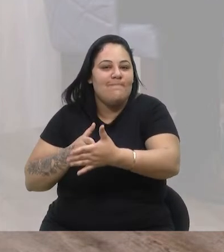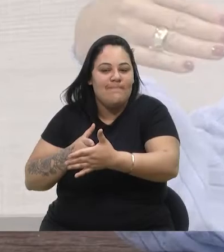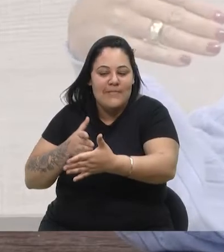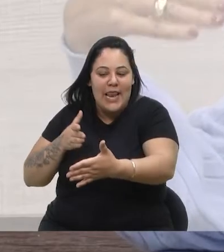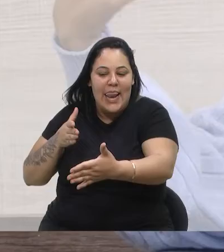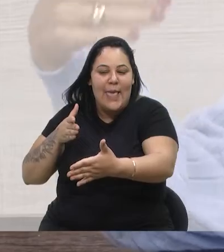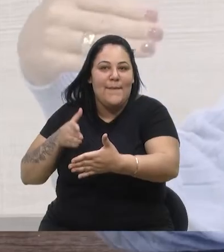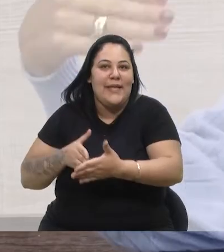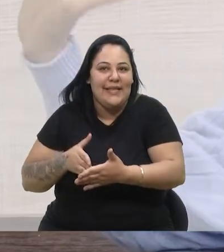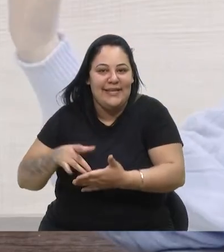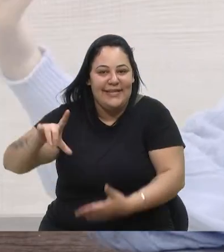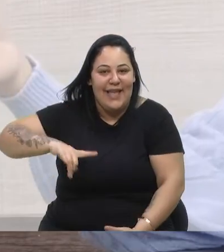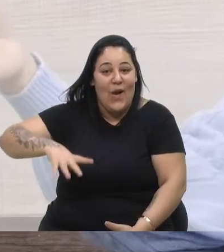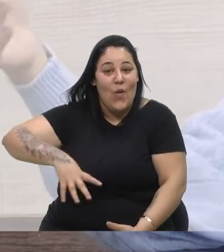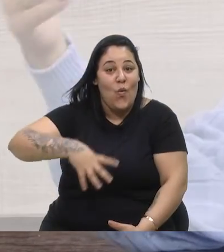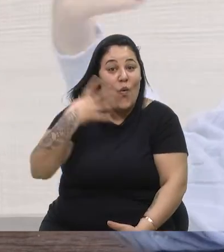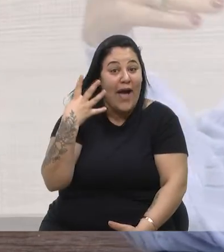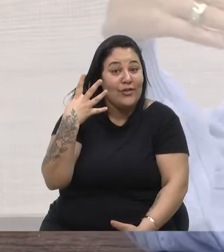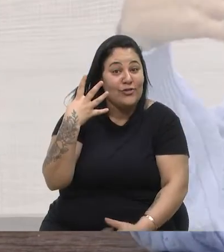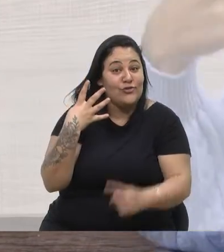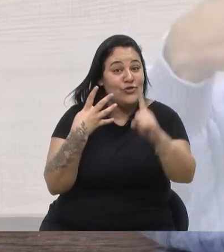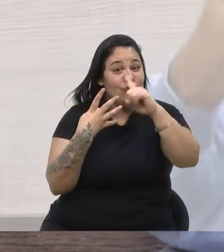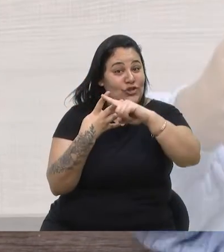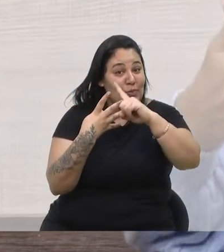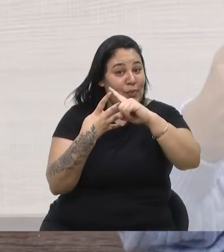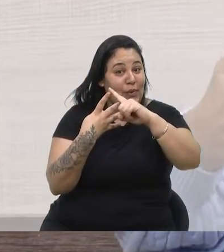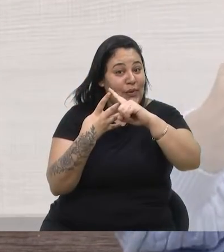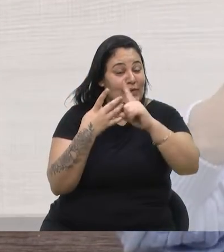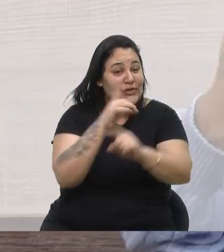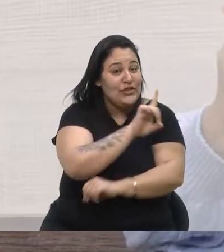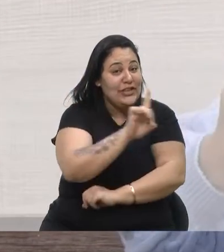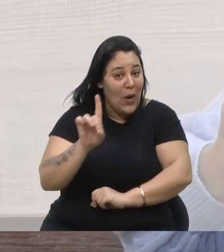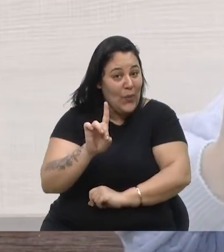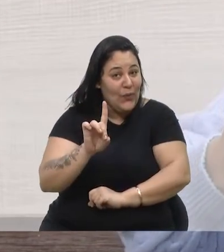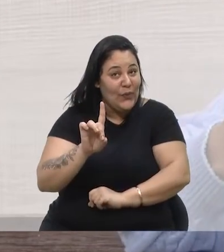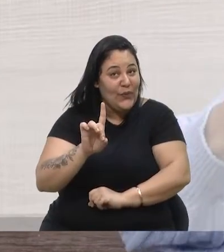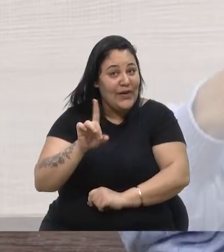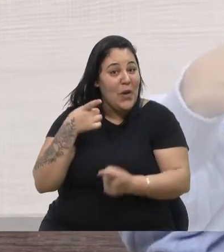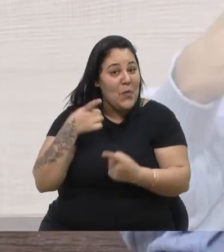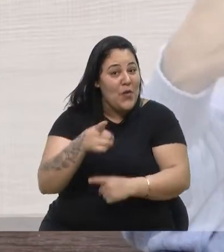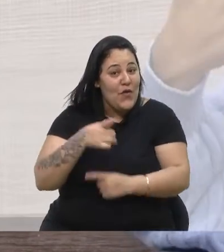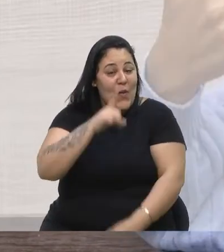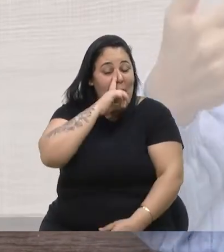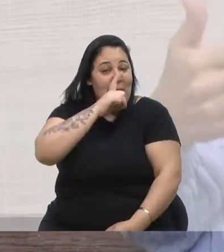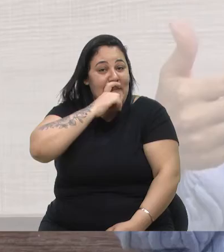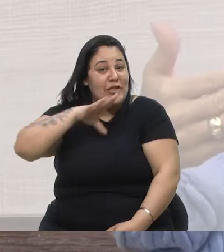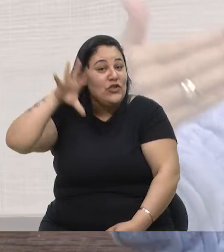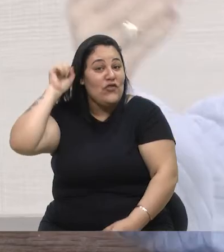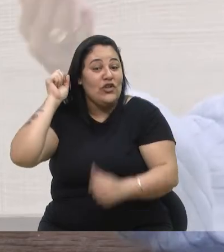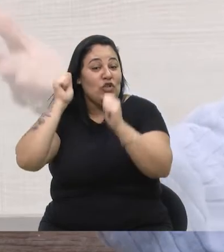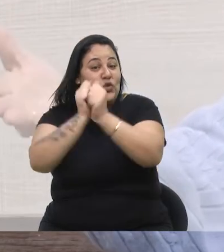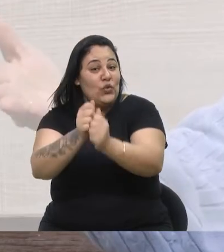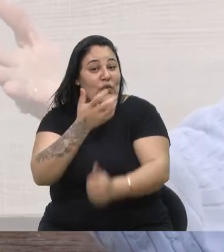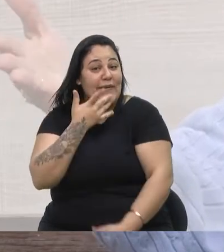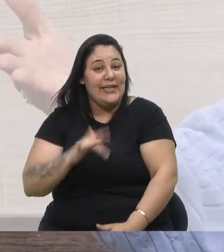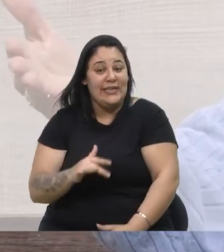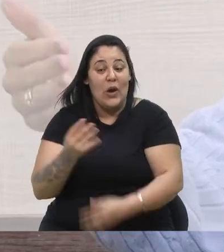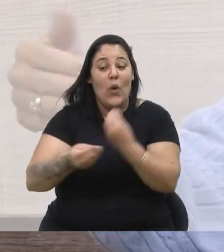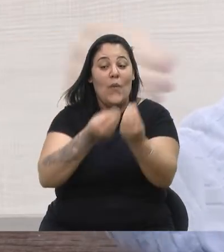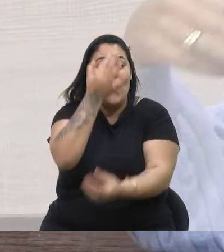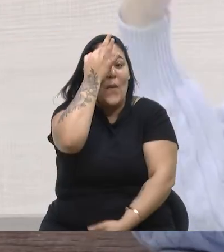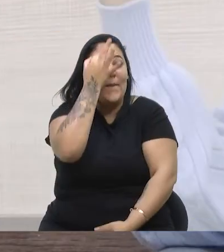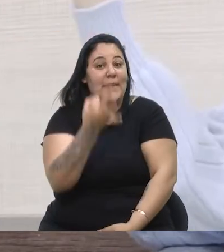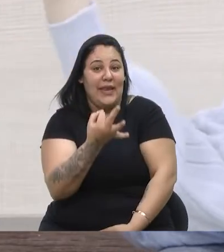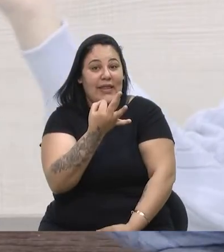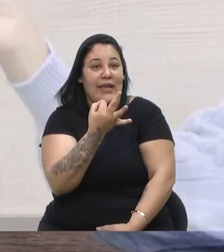nãos, muitos deles limitam. Então, tem 4 nãos que eu provoco aos pais a irem escutar com as crianças, que é o gancho que tu